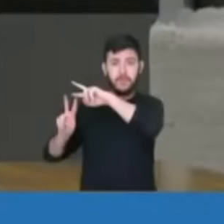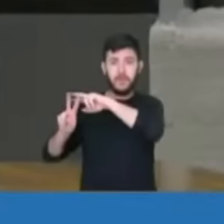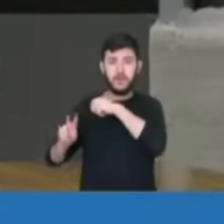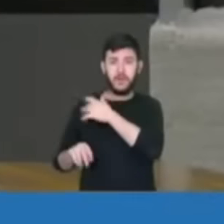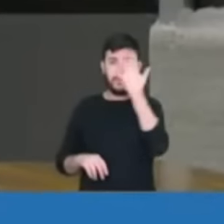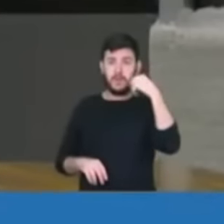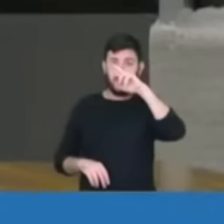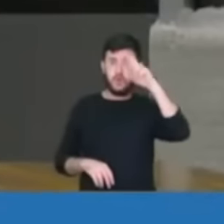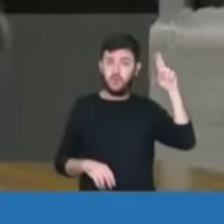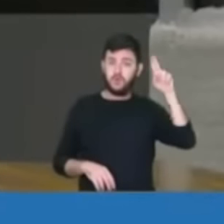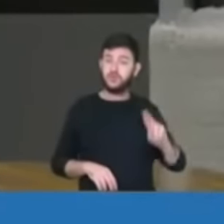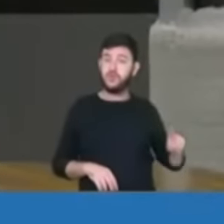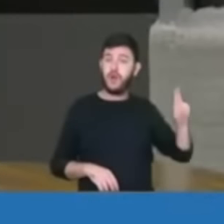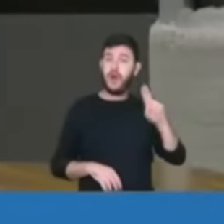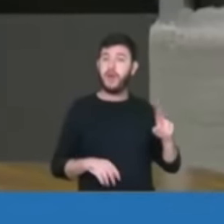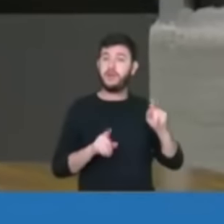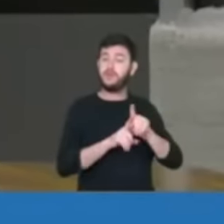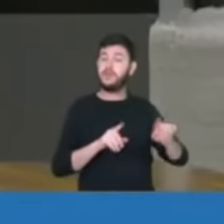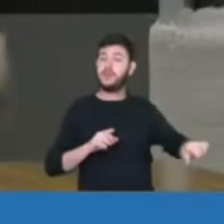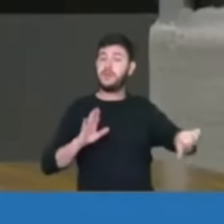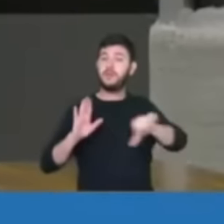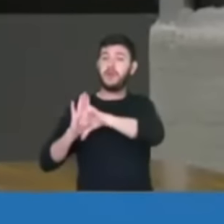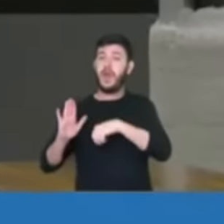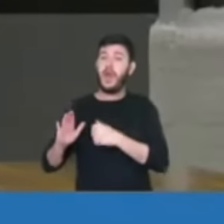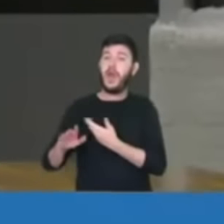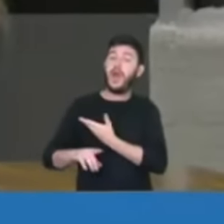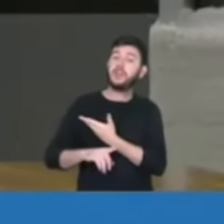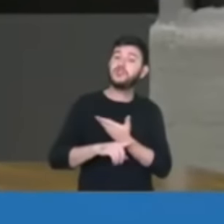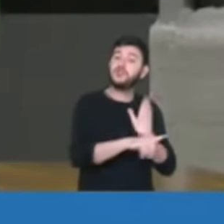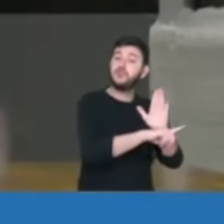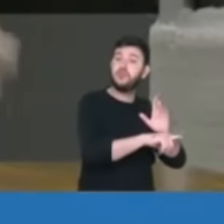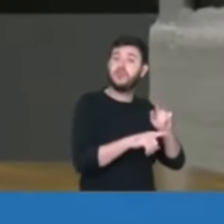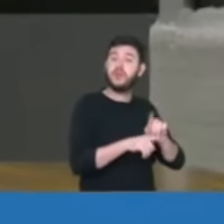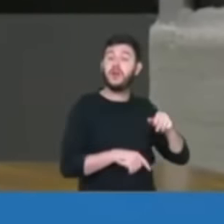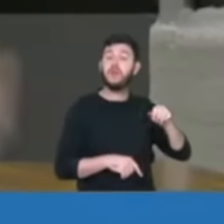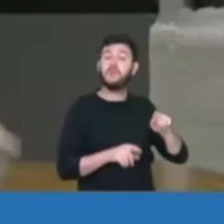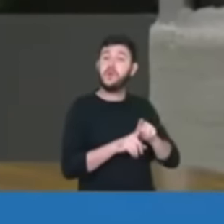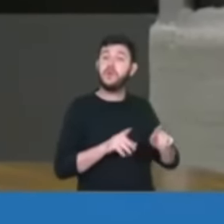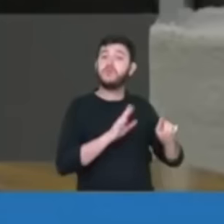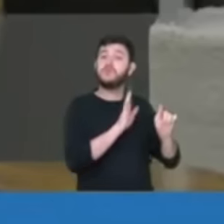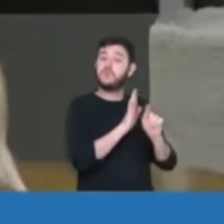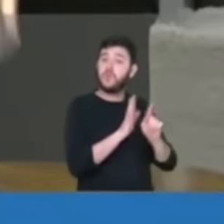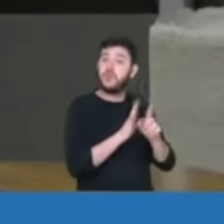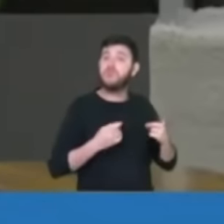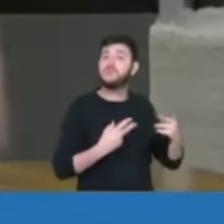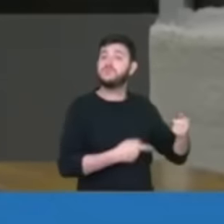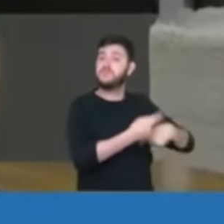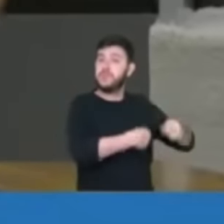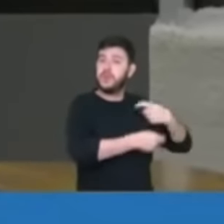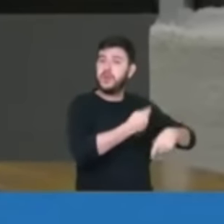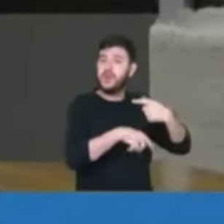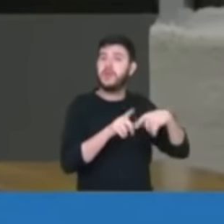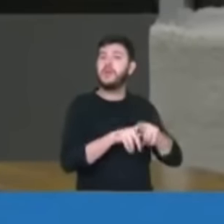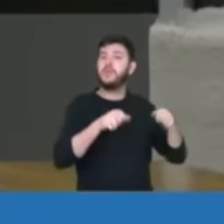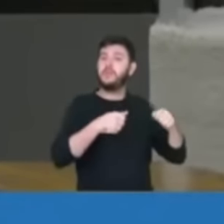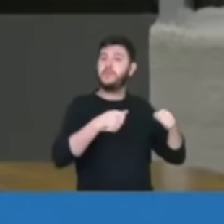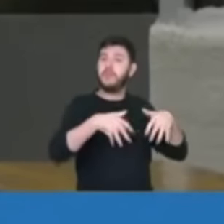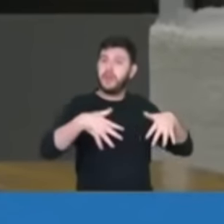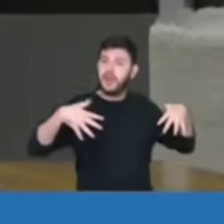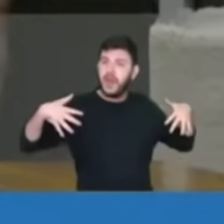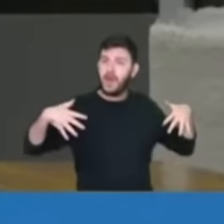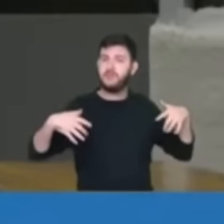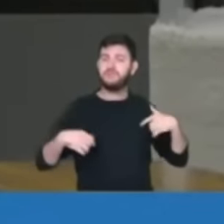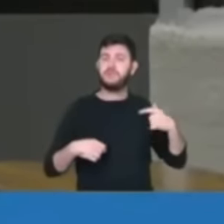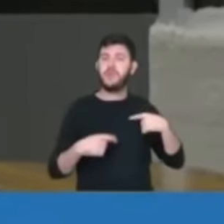ajuda o narcotráfico. É muita demagogia. E passar um plenário inteiro reclamando do Supremo Tribunal Federal, que fez correto